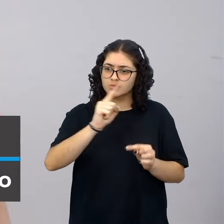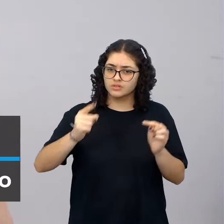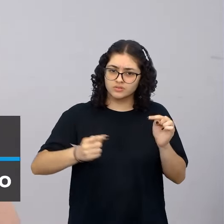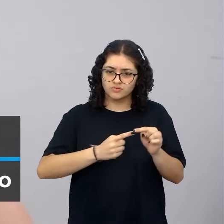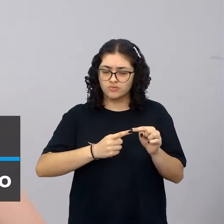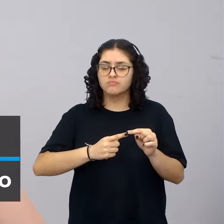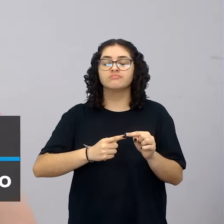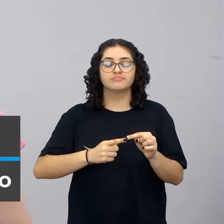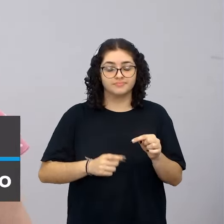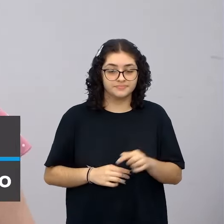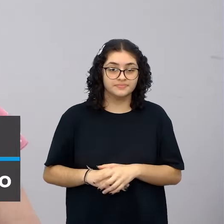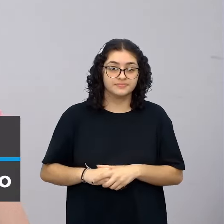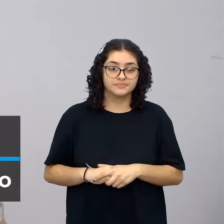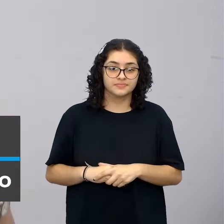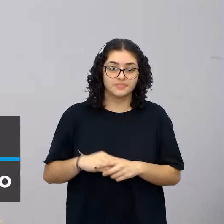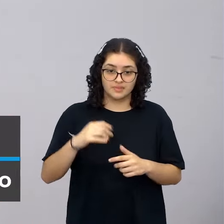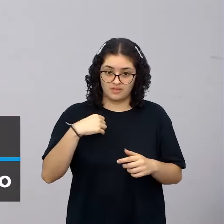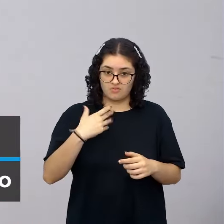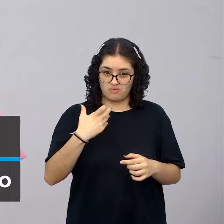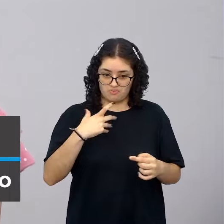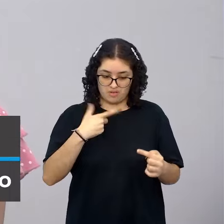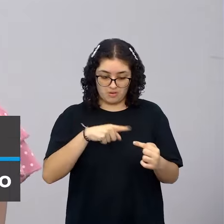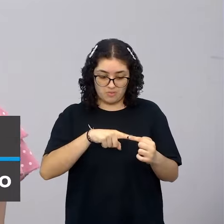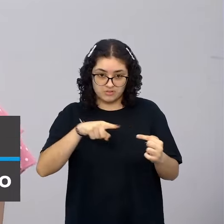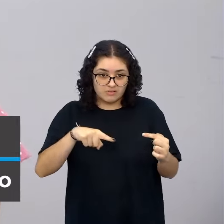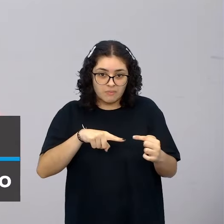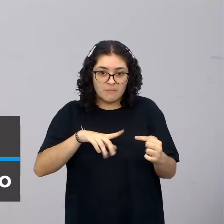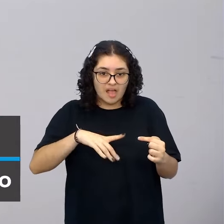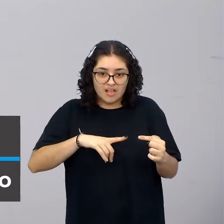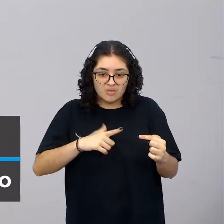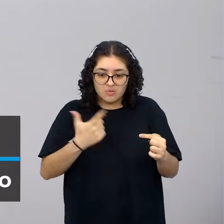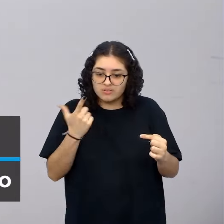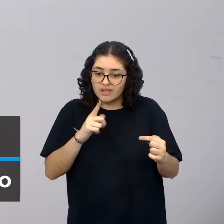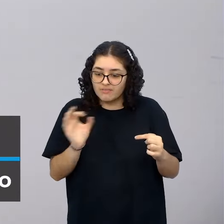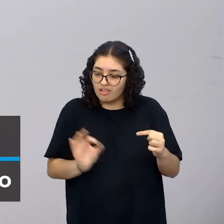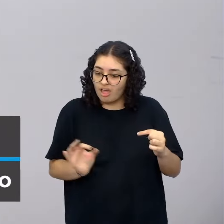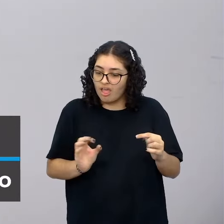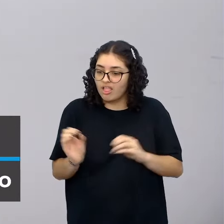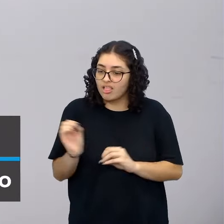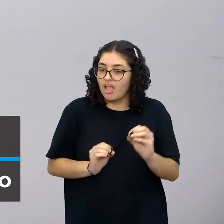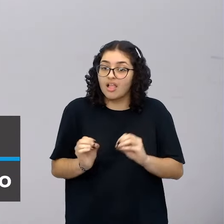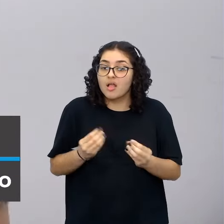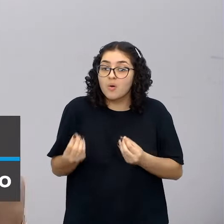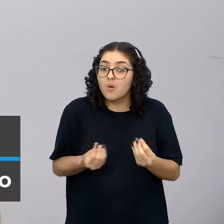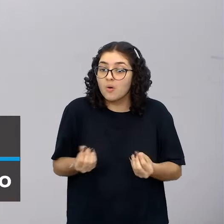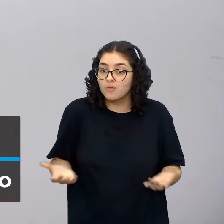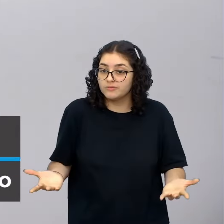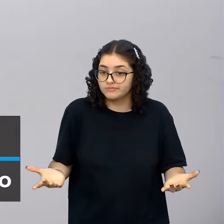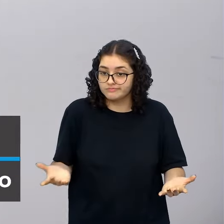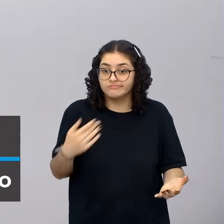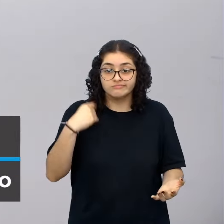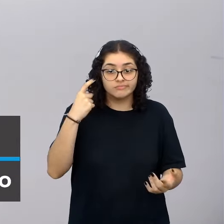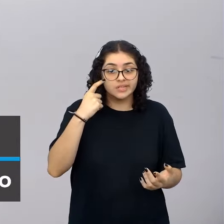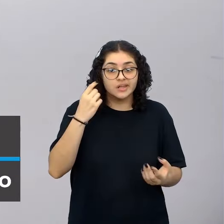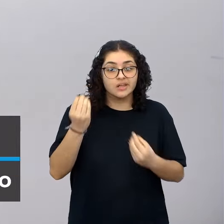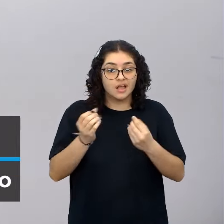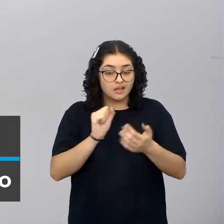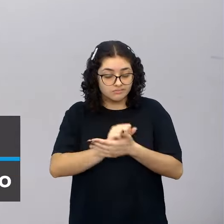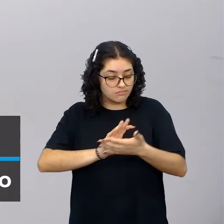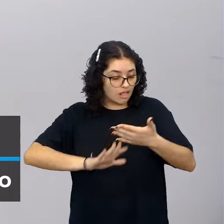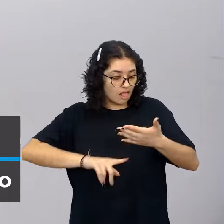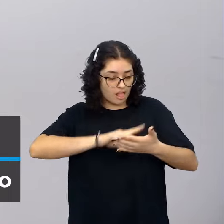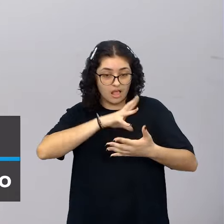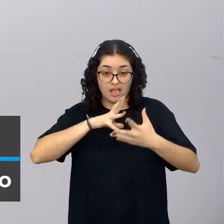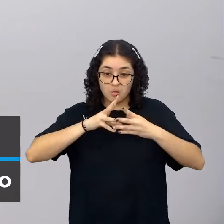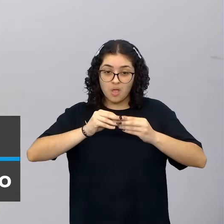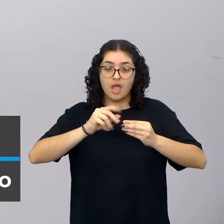né? Então, não adianta eu querer o teto se eu não tiver uma boa estrutura. Então, quando a gente pensou em todas essas atividades, nós pensamos assim,